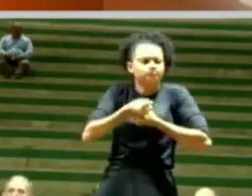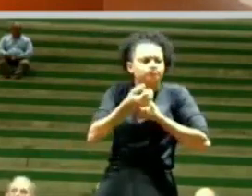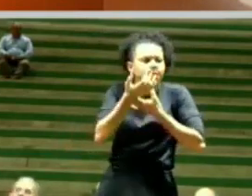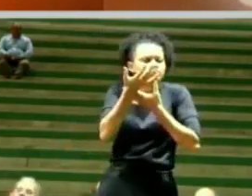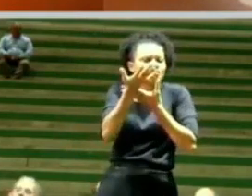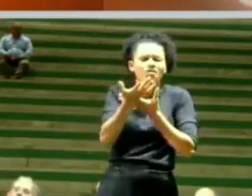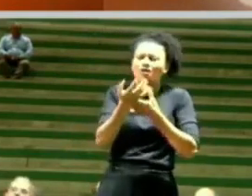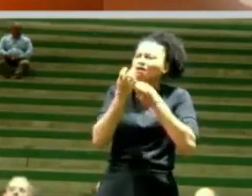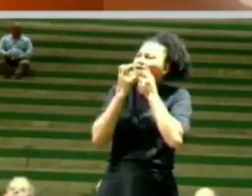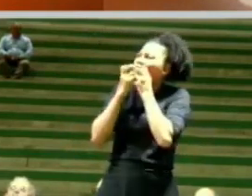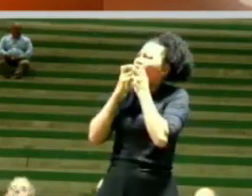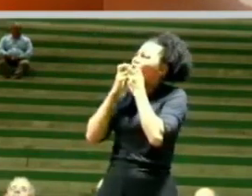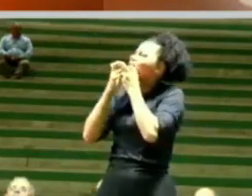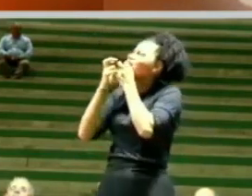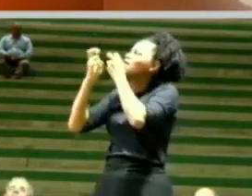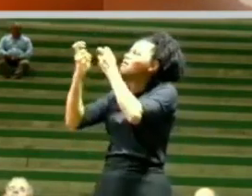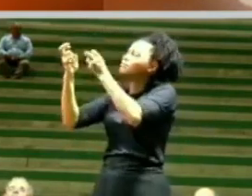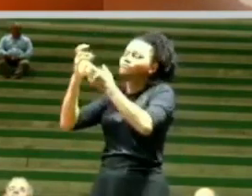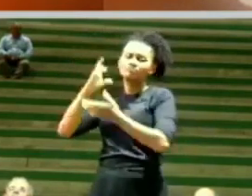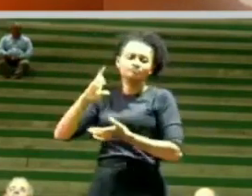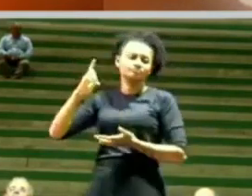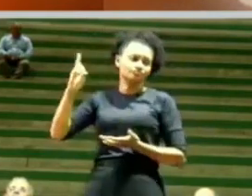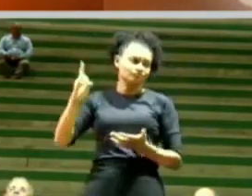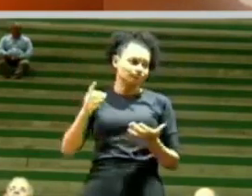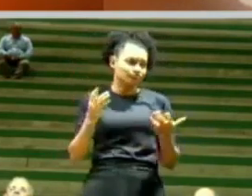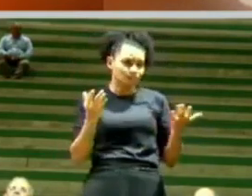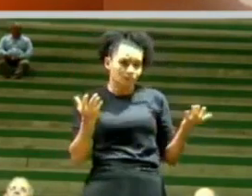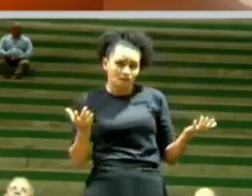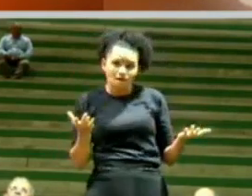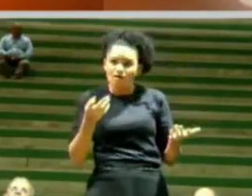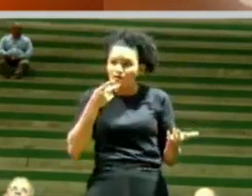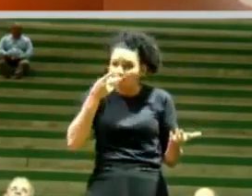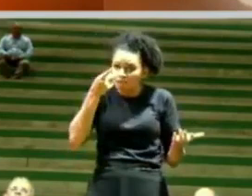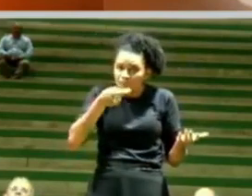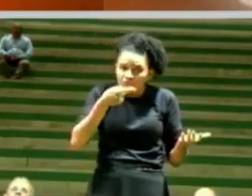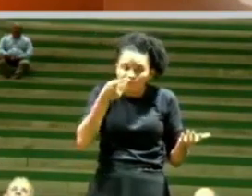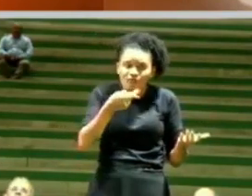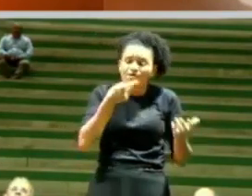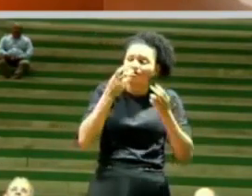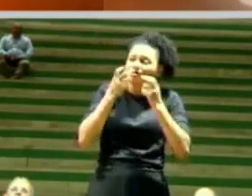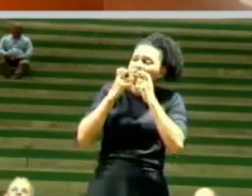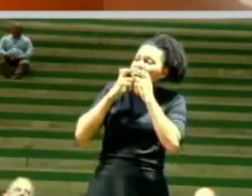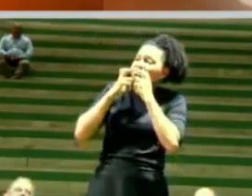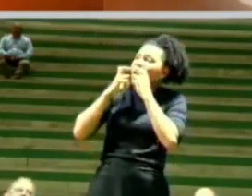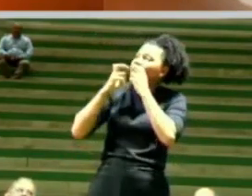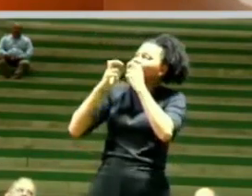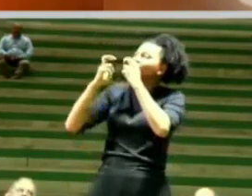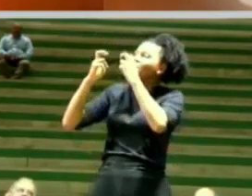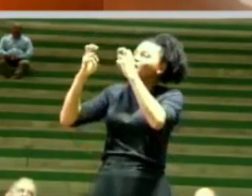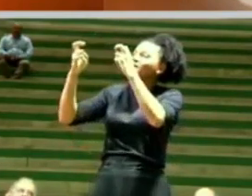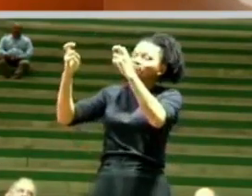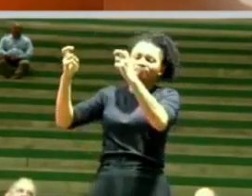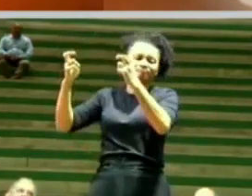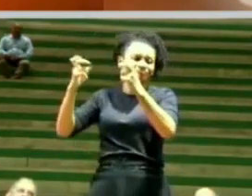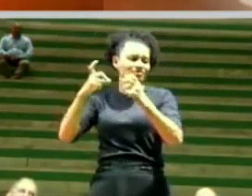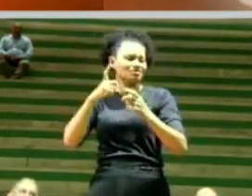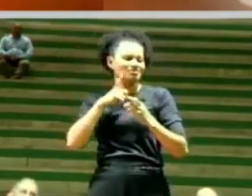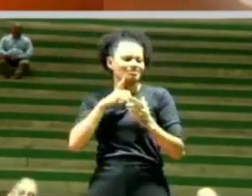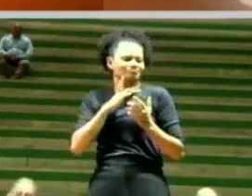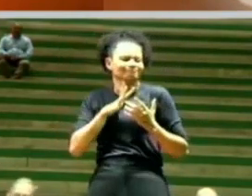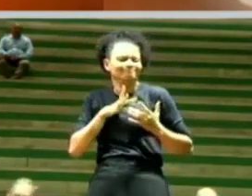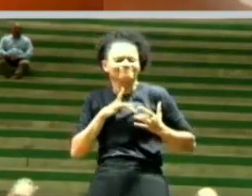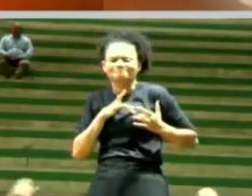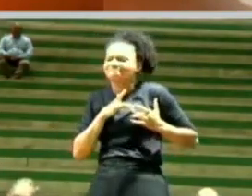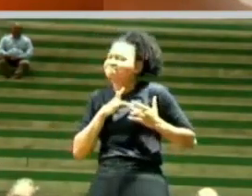este clamor a Deus, aliás, eu diria, um clamor banhado de